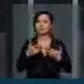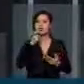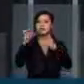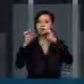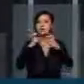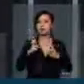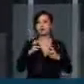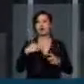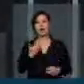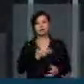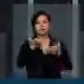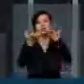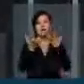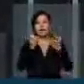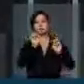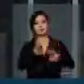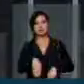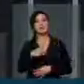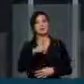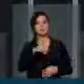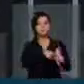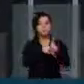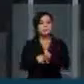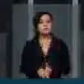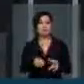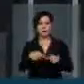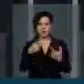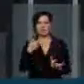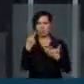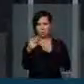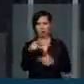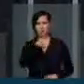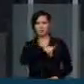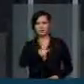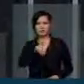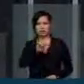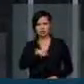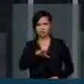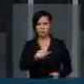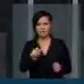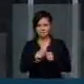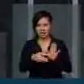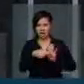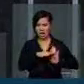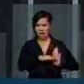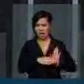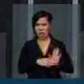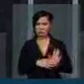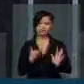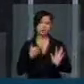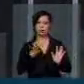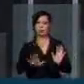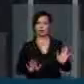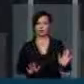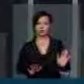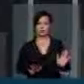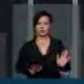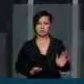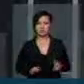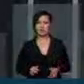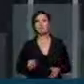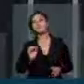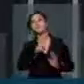plebiscito, mas não da Dilma. Não isso aí. A Constituinte é só como culminância de um projeto. Não o início